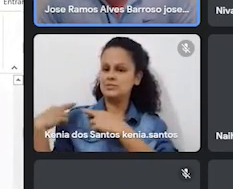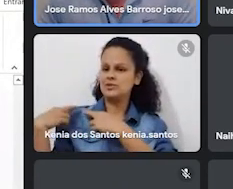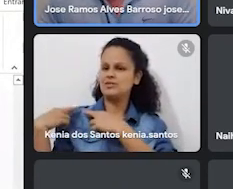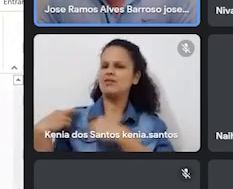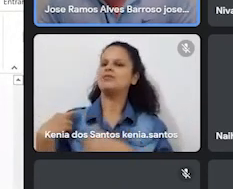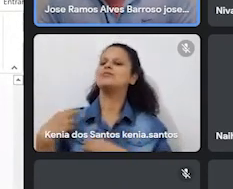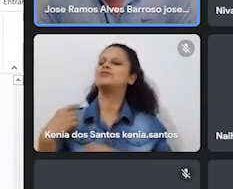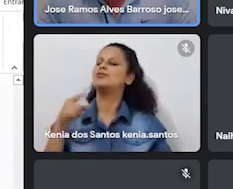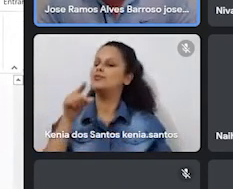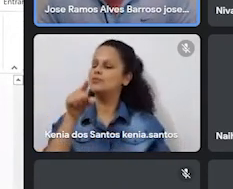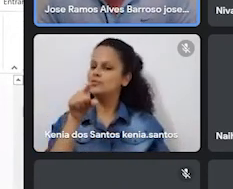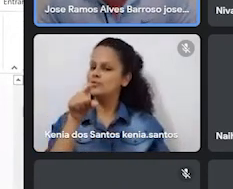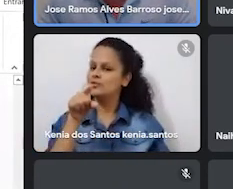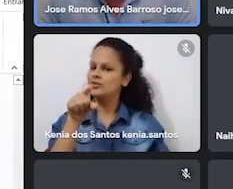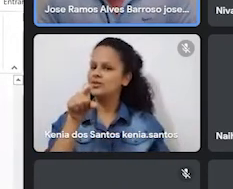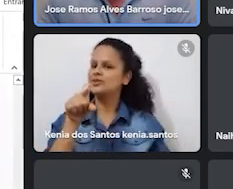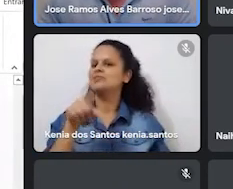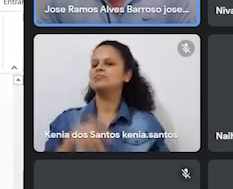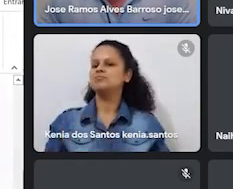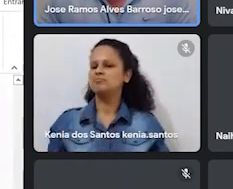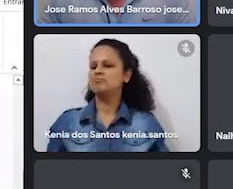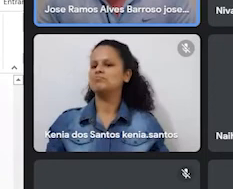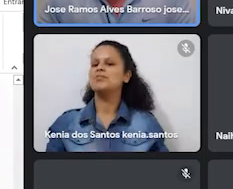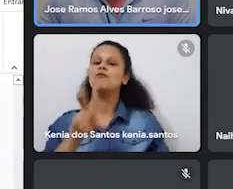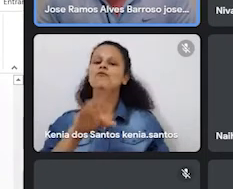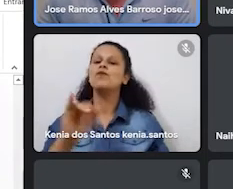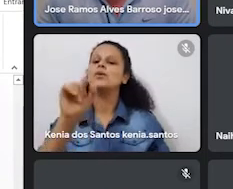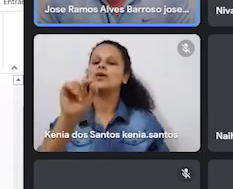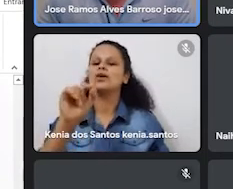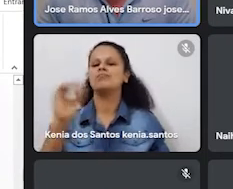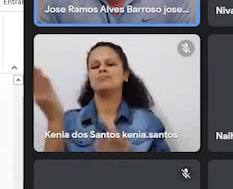você vai receber um processo.